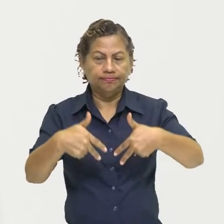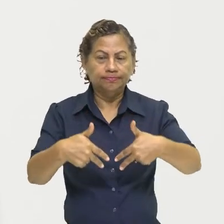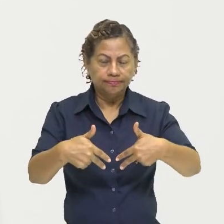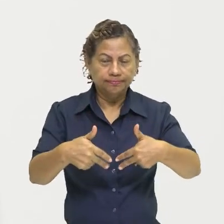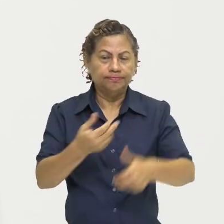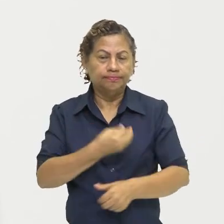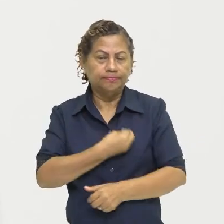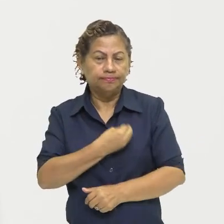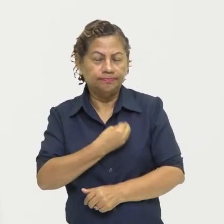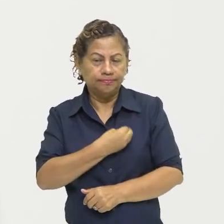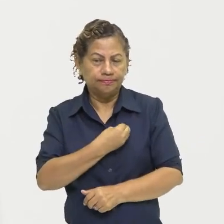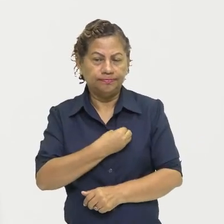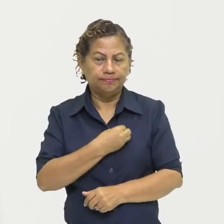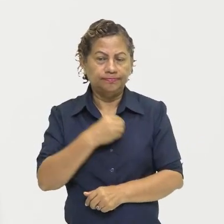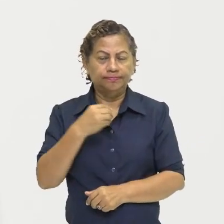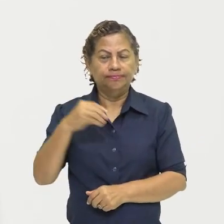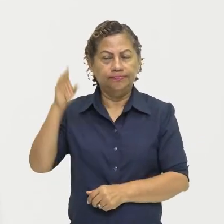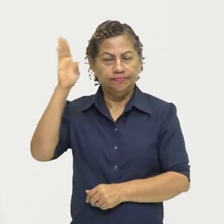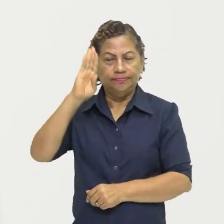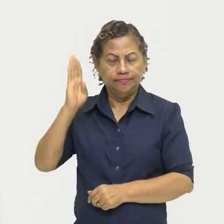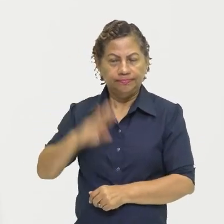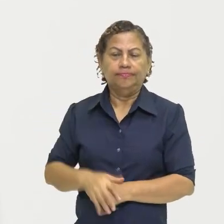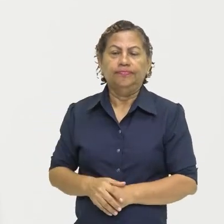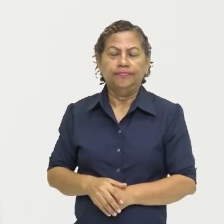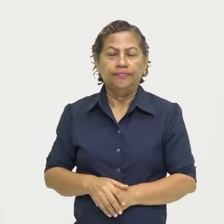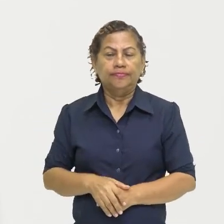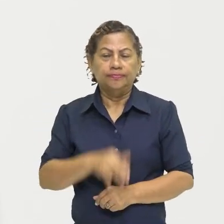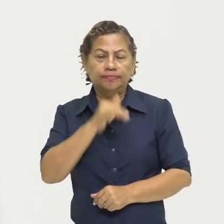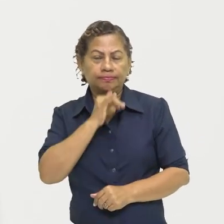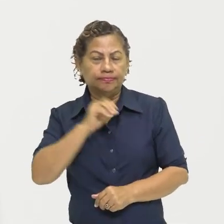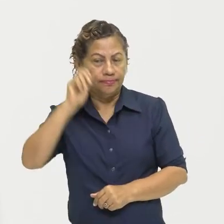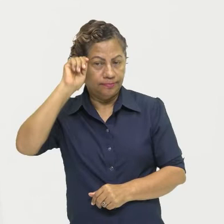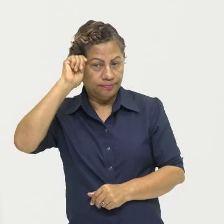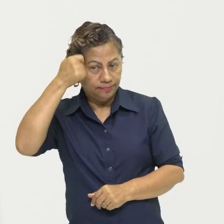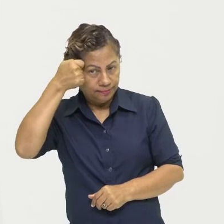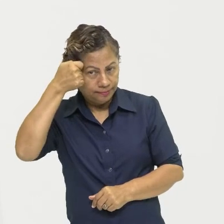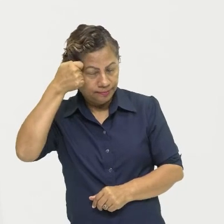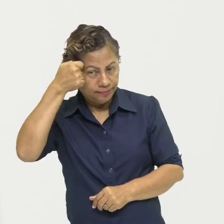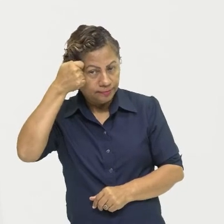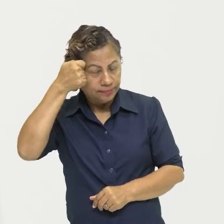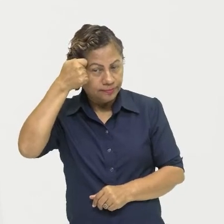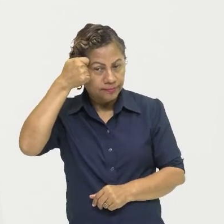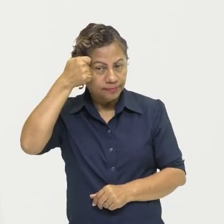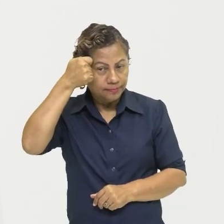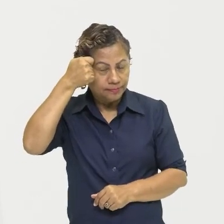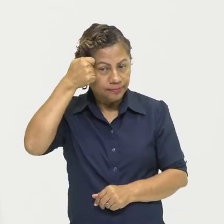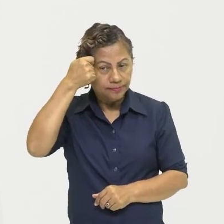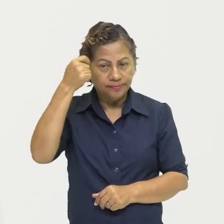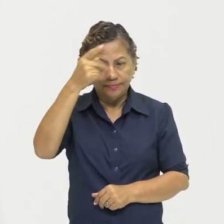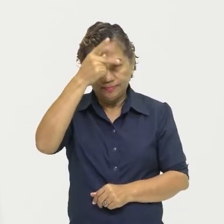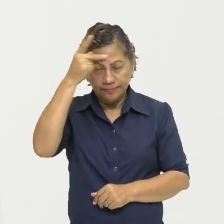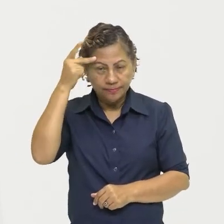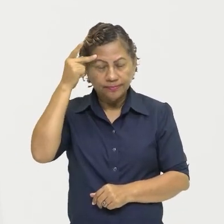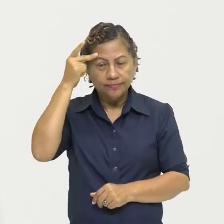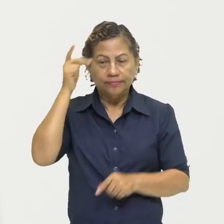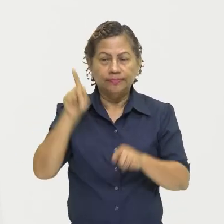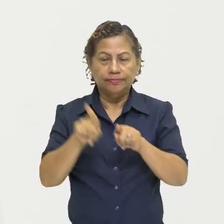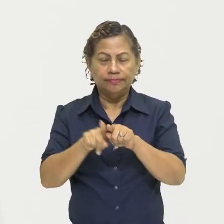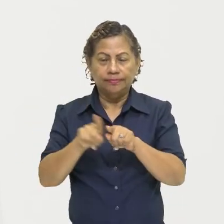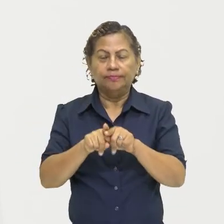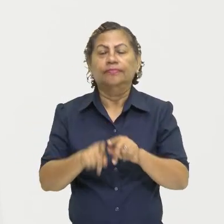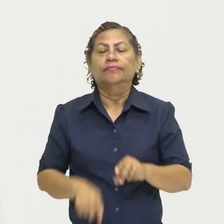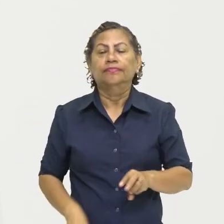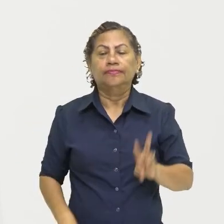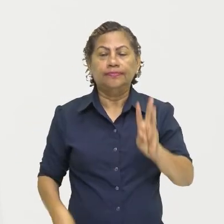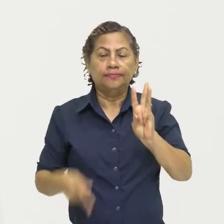Brasil, no caso o índio, o negro e o branco. Então nós temos aí um misto, né, uma miscigenação muito grande